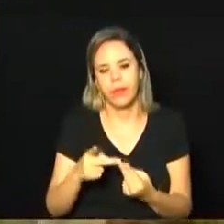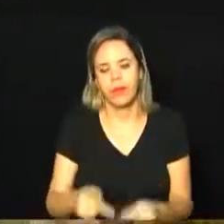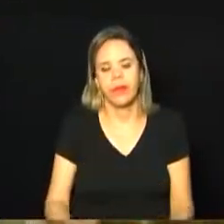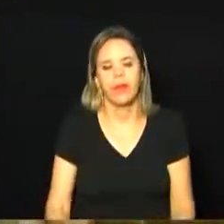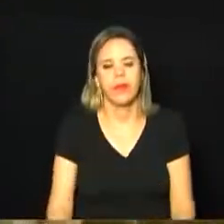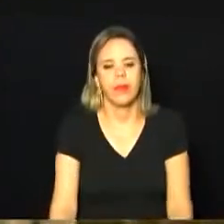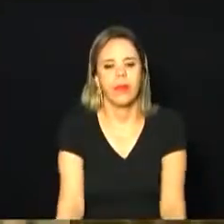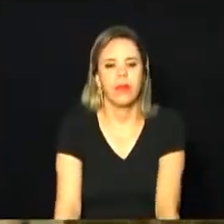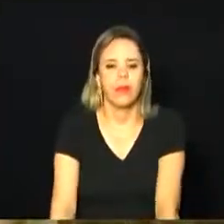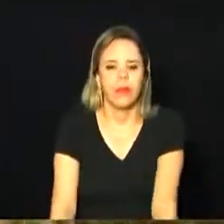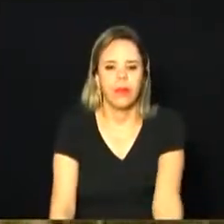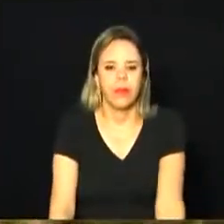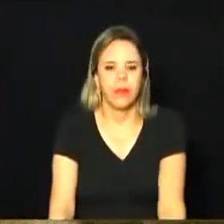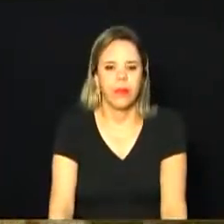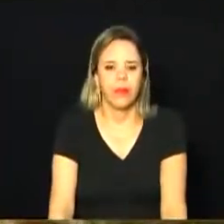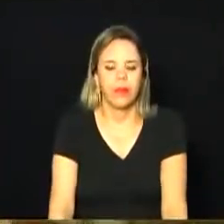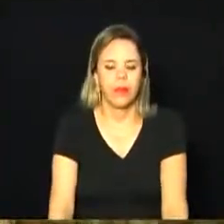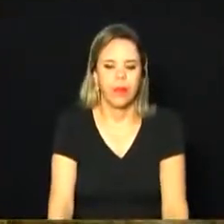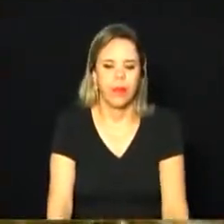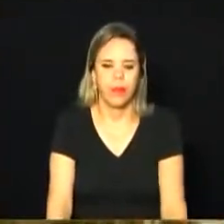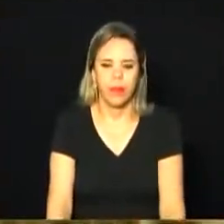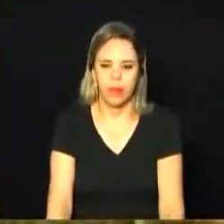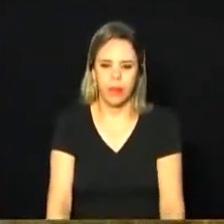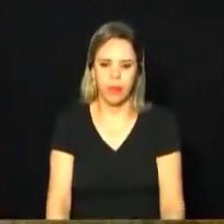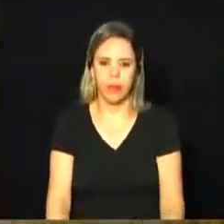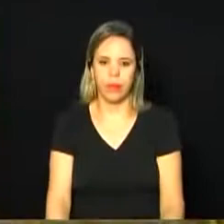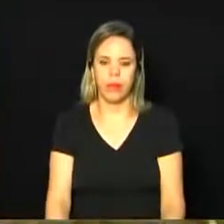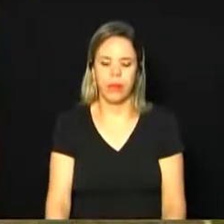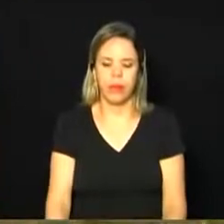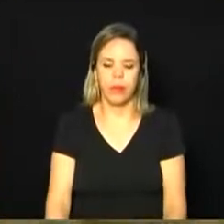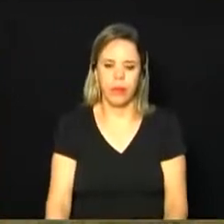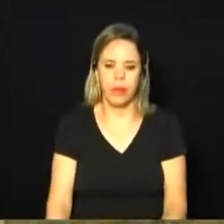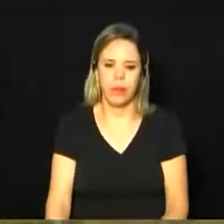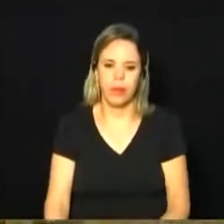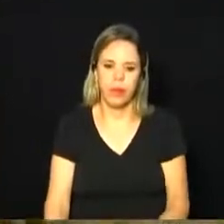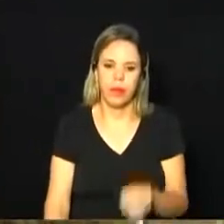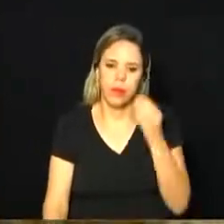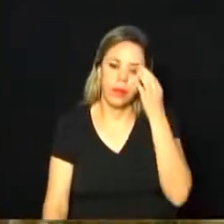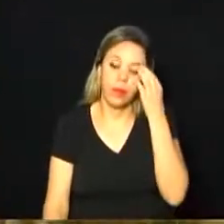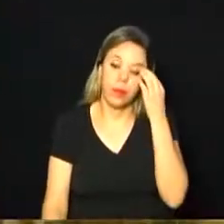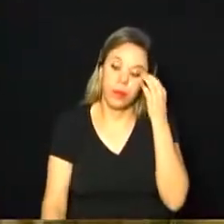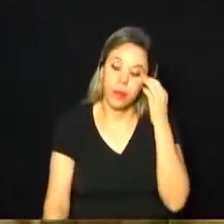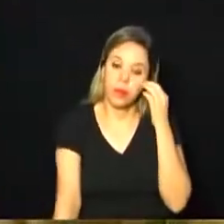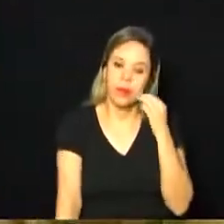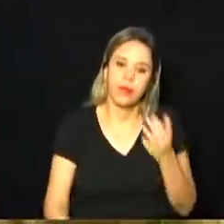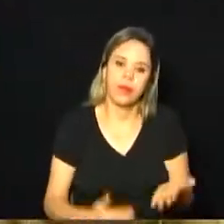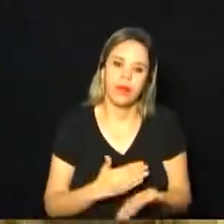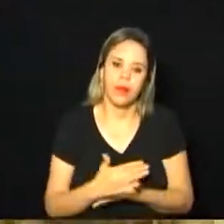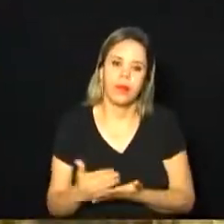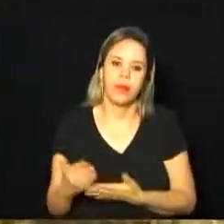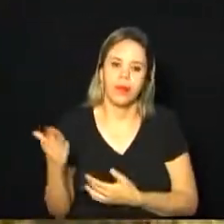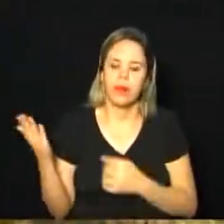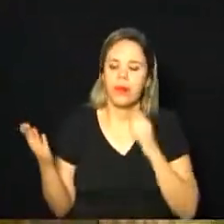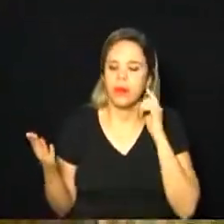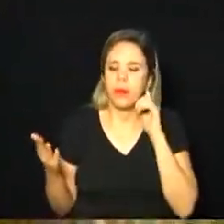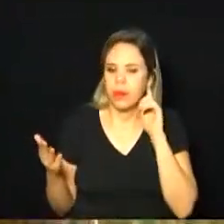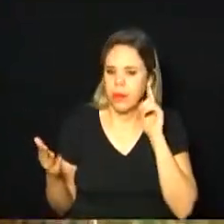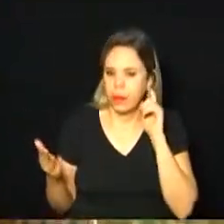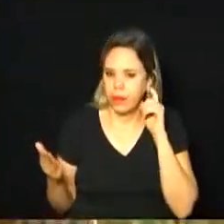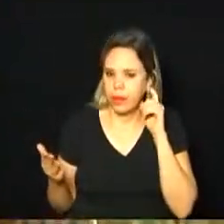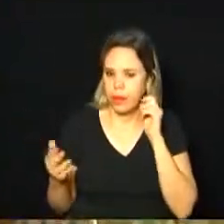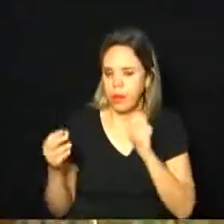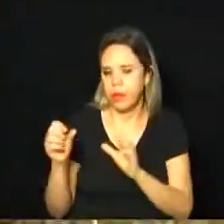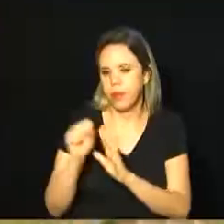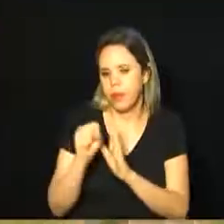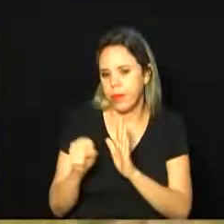memória agora não vou lembrar o nome da autora mas recomenda a leitura e ele começa ainda né no